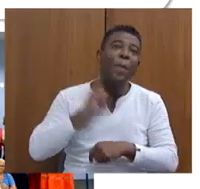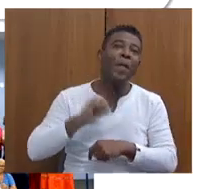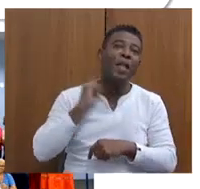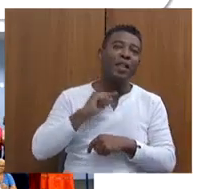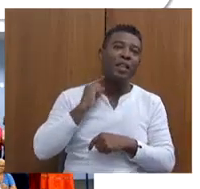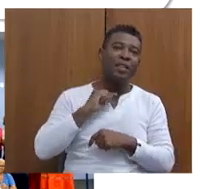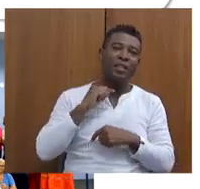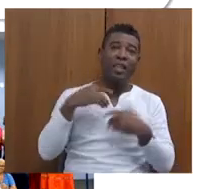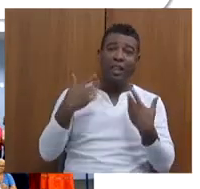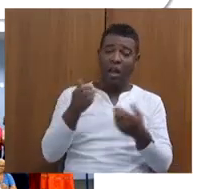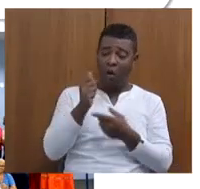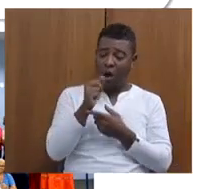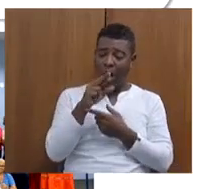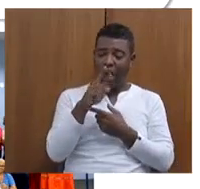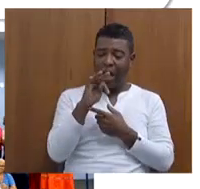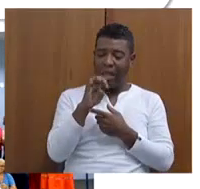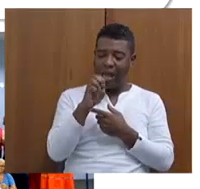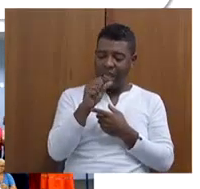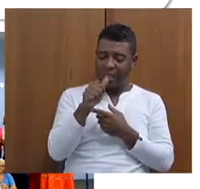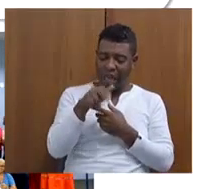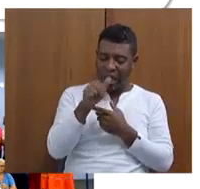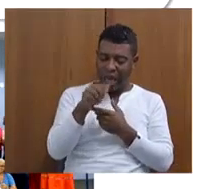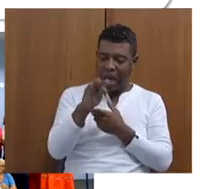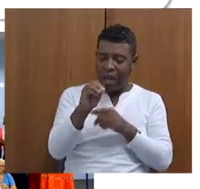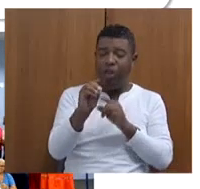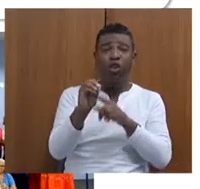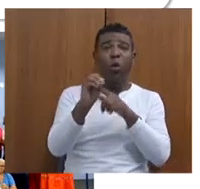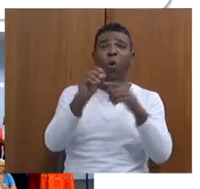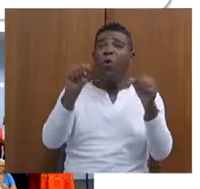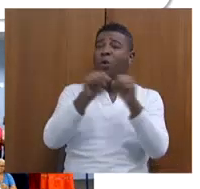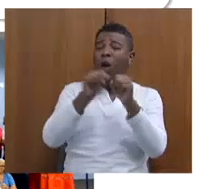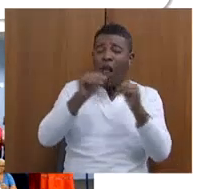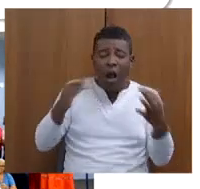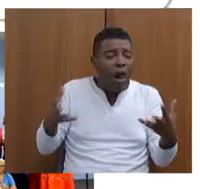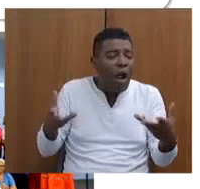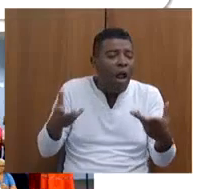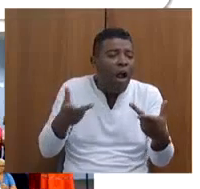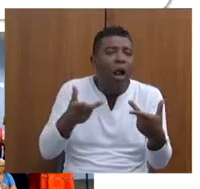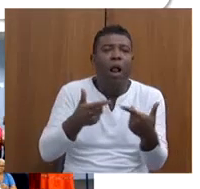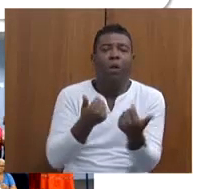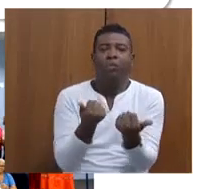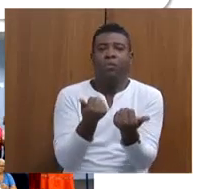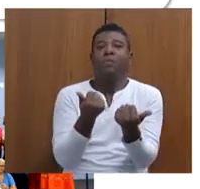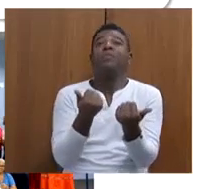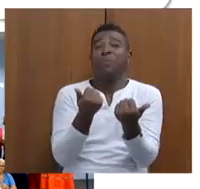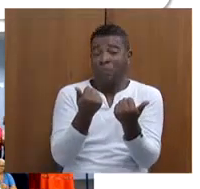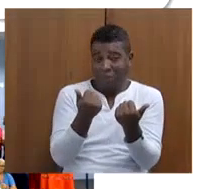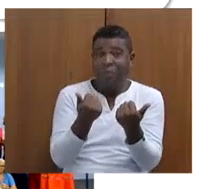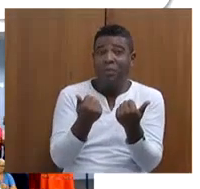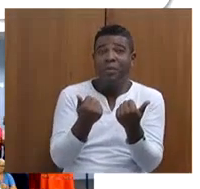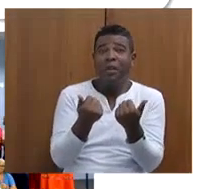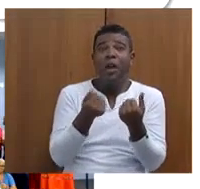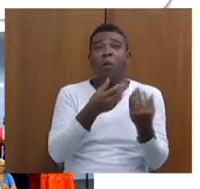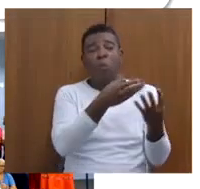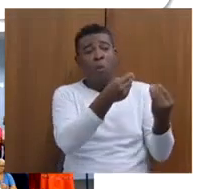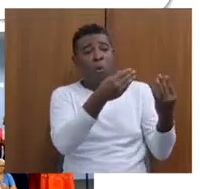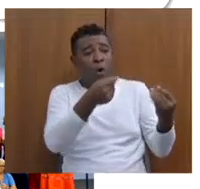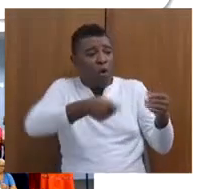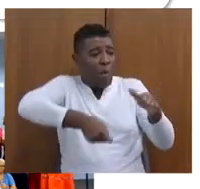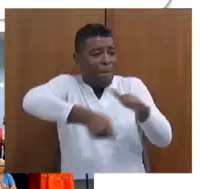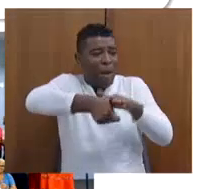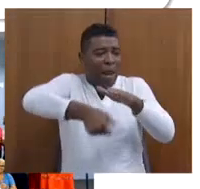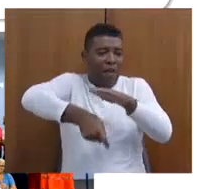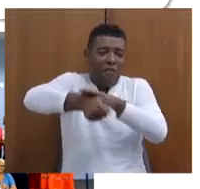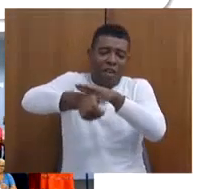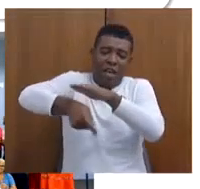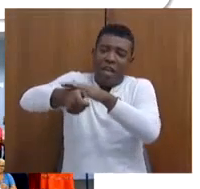de riqueza de prosperidade são vários beneficiados são centenas de milhares de